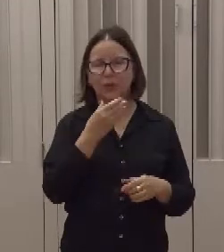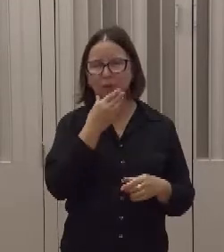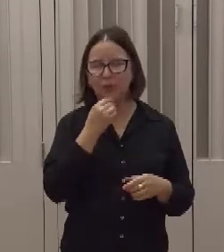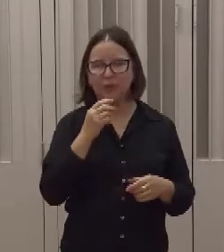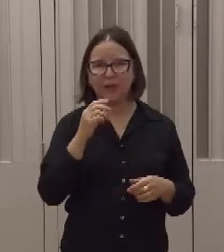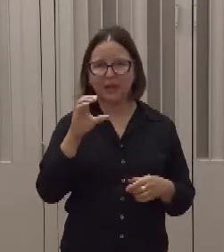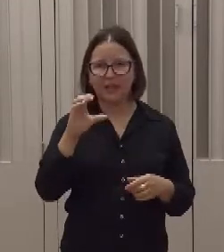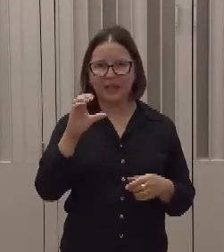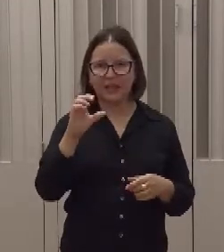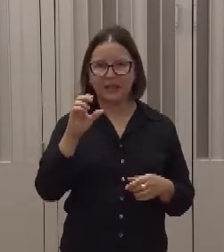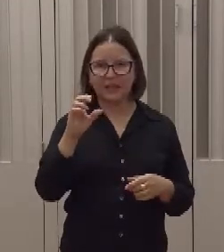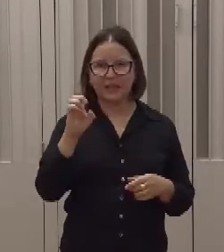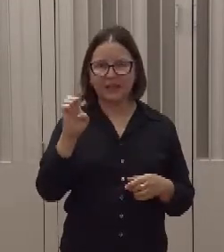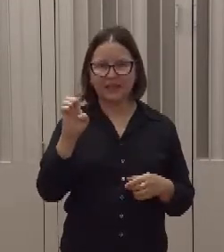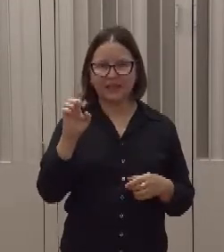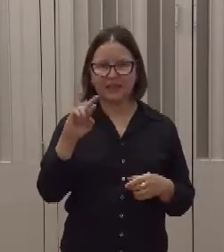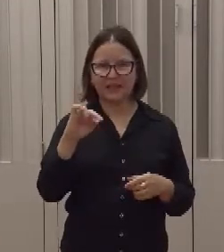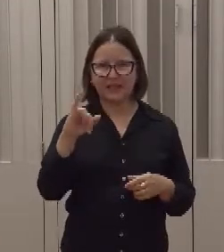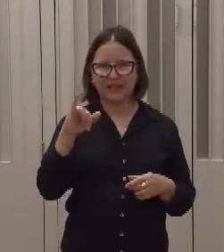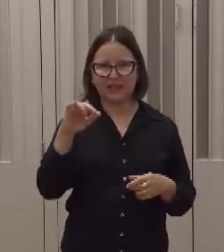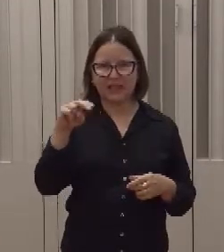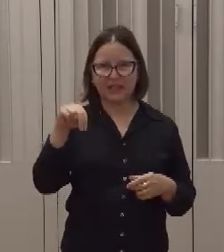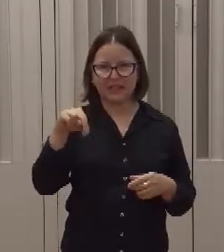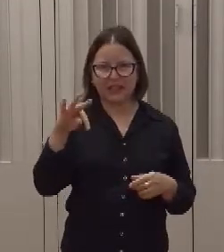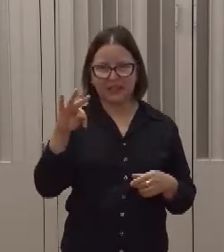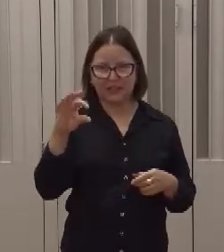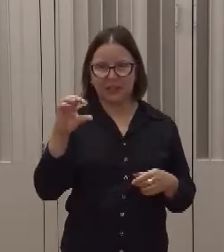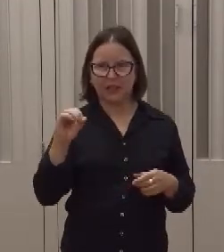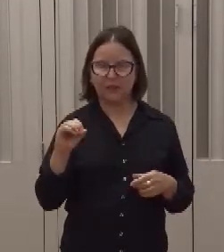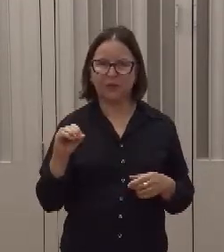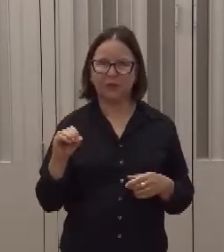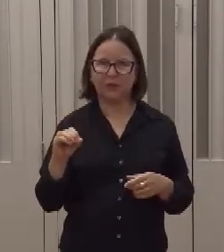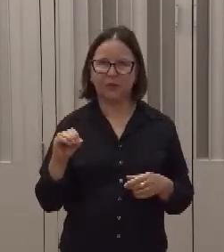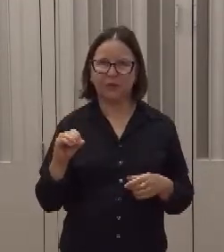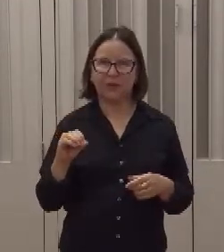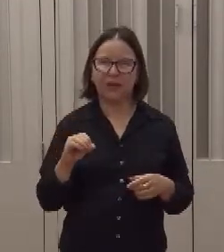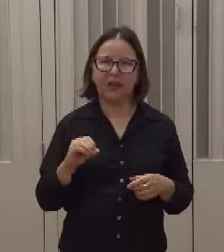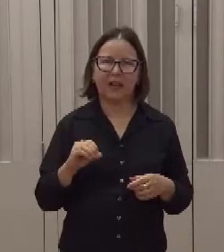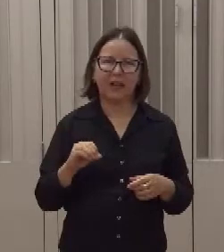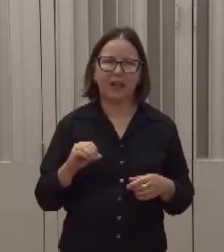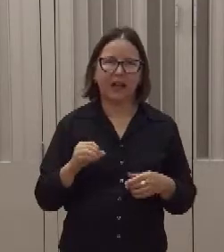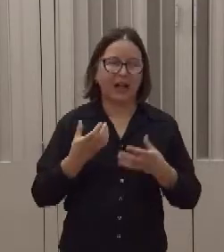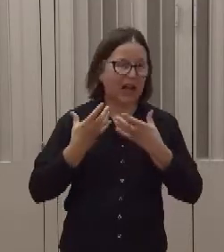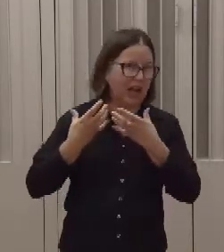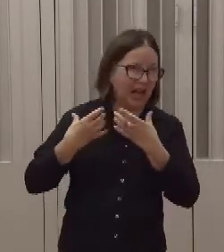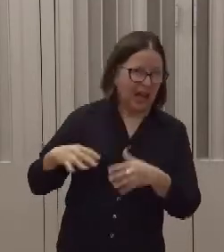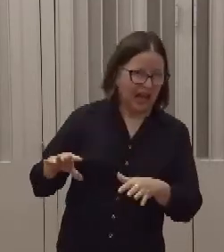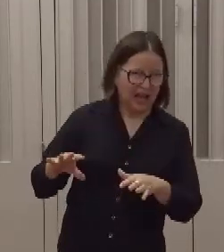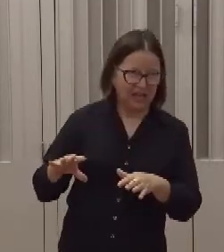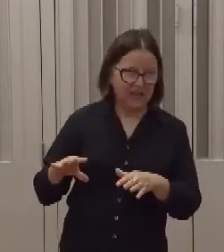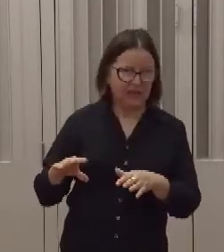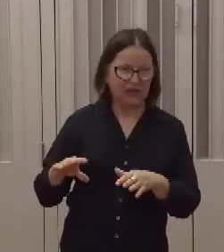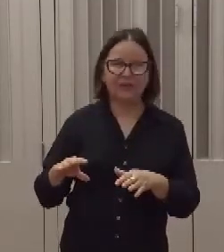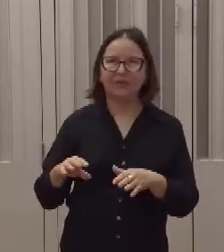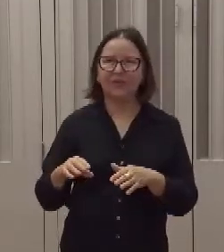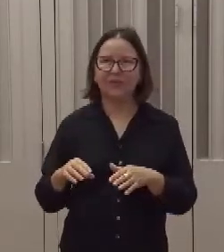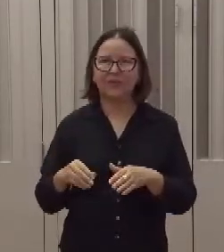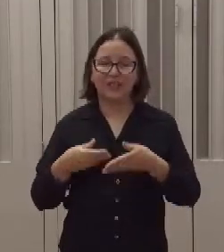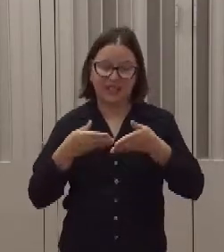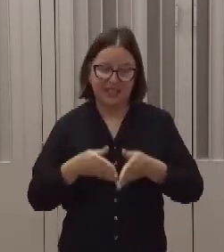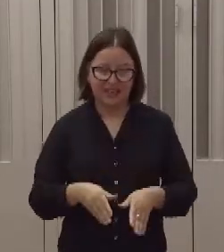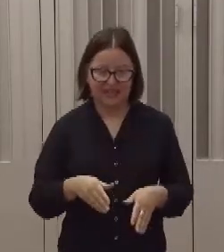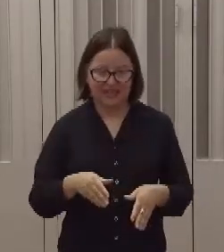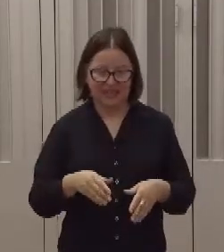para a saída, sem tomar banho, dizendo ter medo que as termas desmoronassem, porque no interior se encontrava Cerinto,